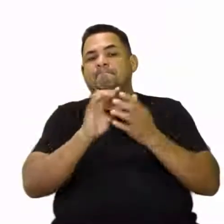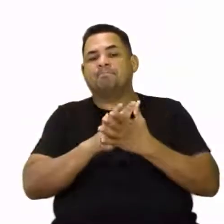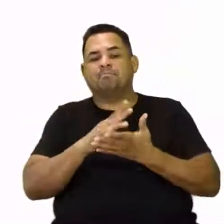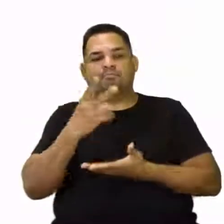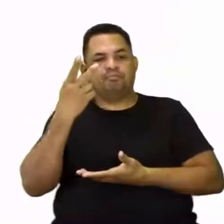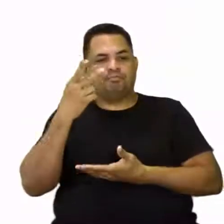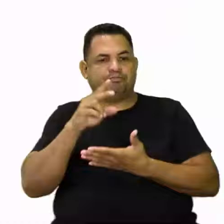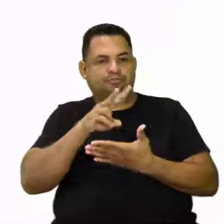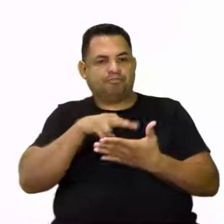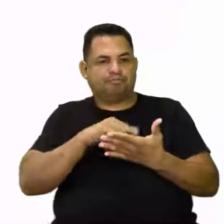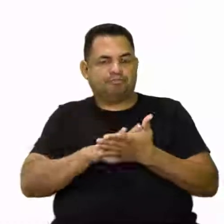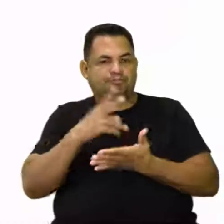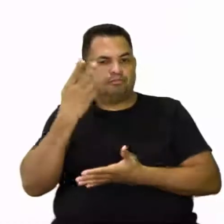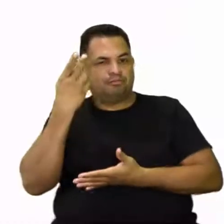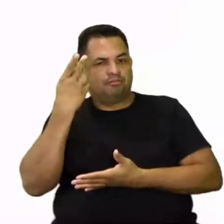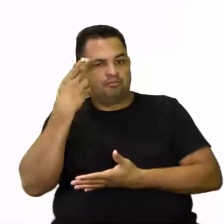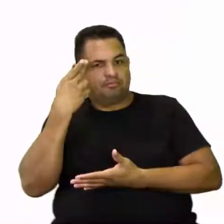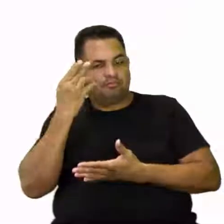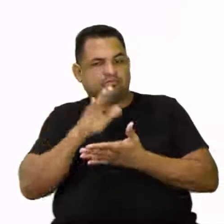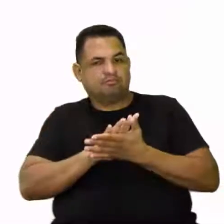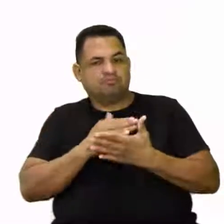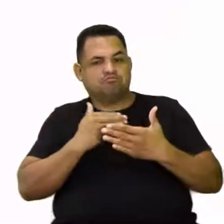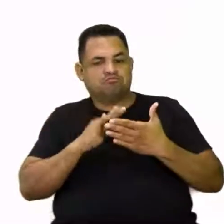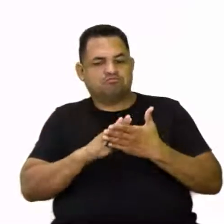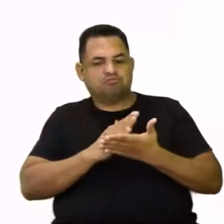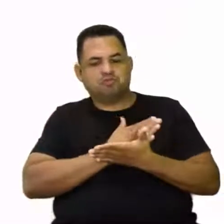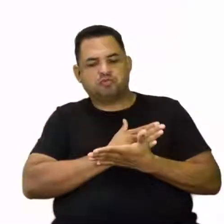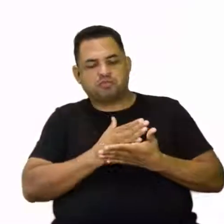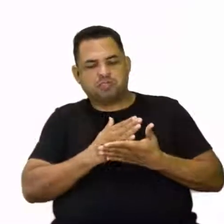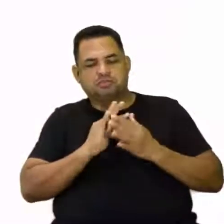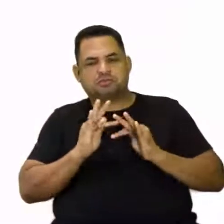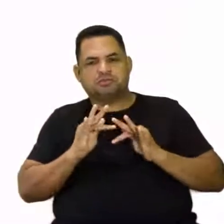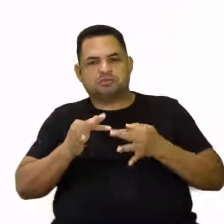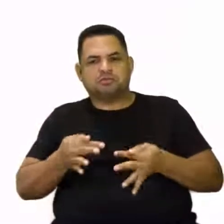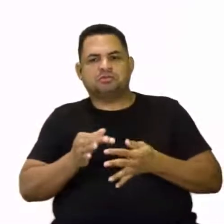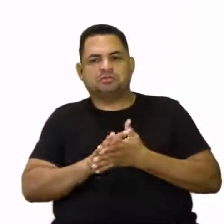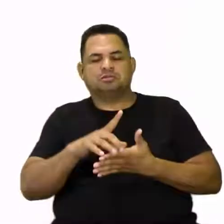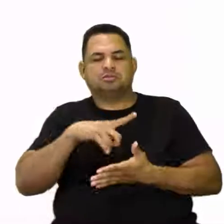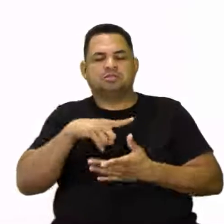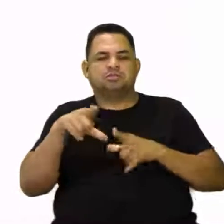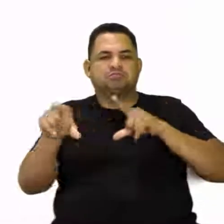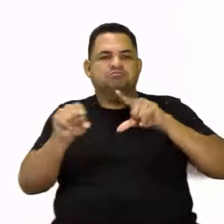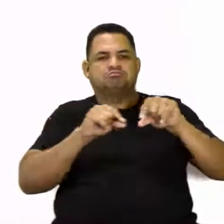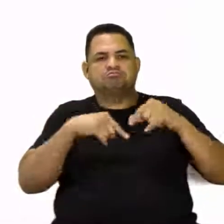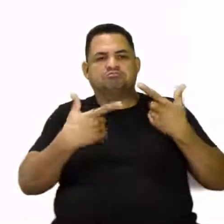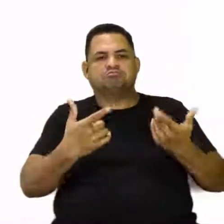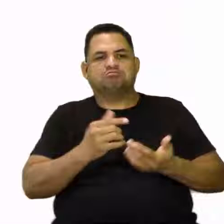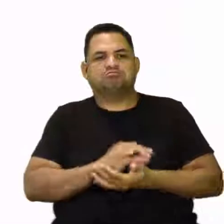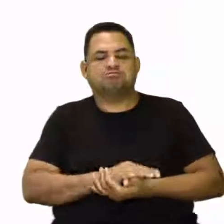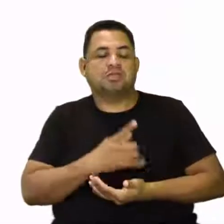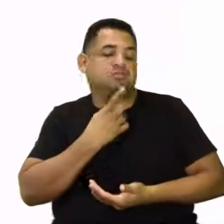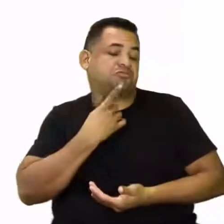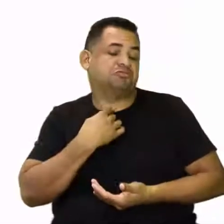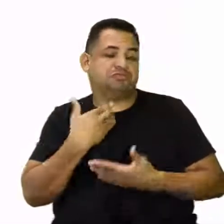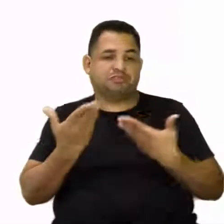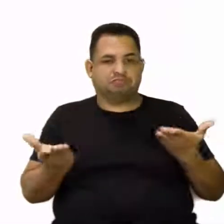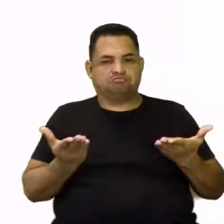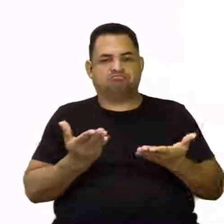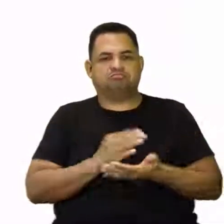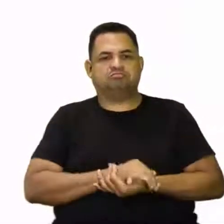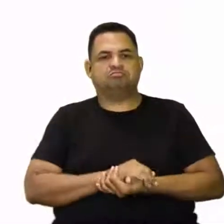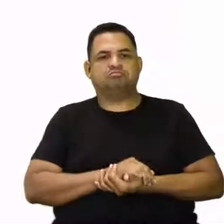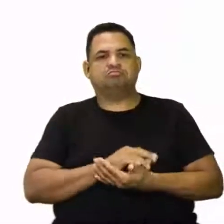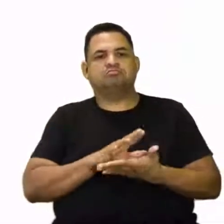leitura normal, lendo sequencialmente do início ao fim. Você tem essa opção, é a sua vontade.